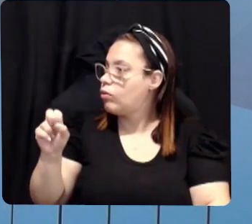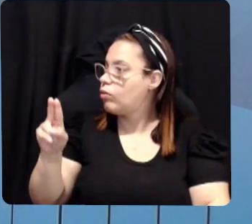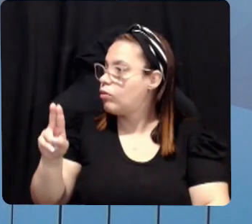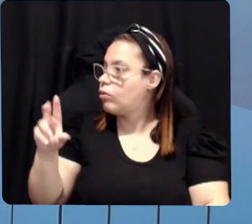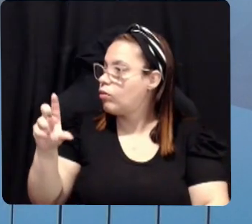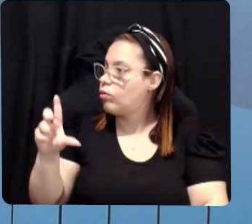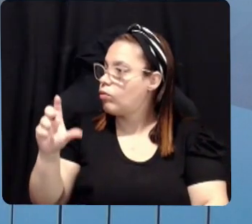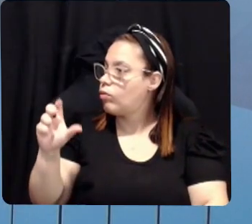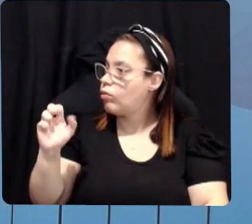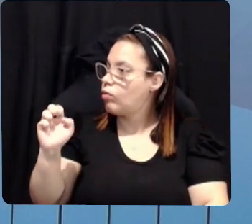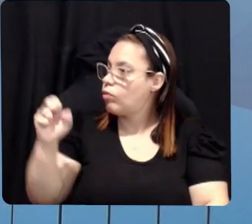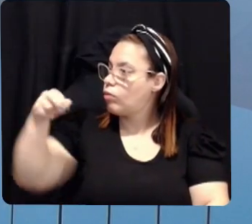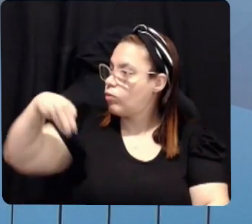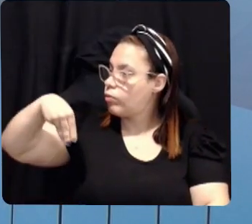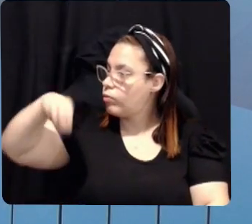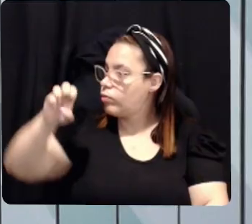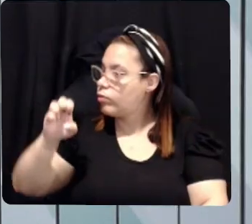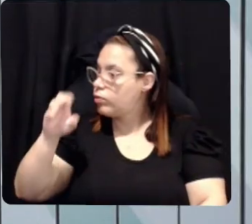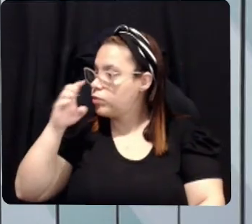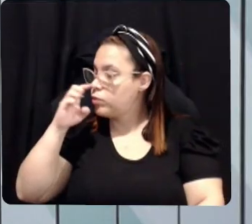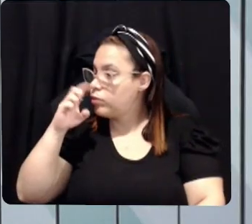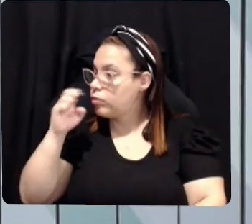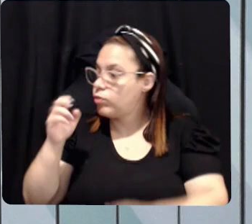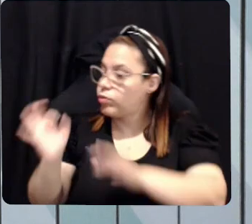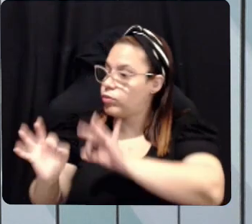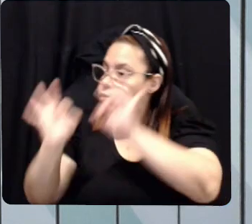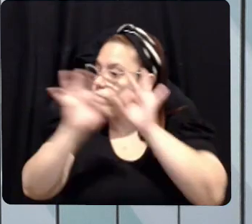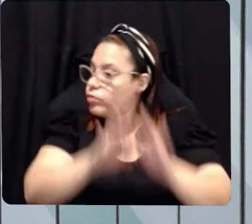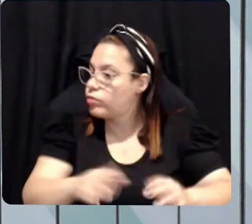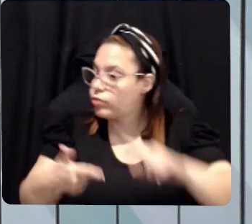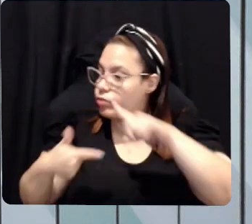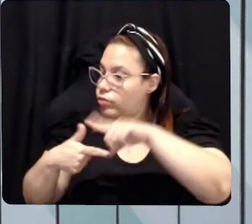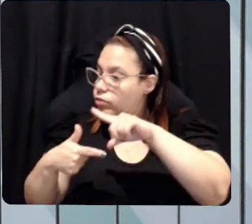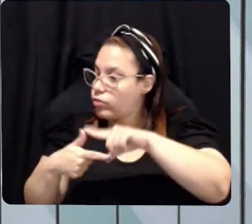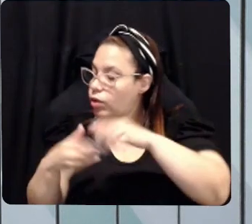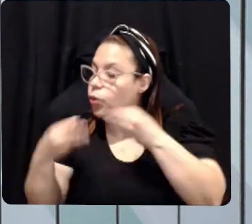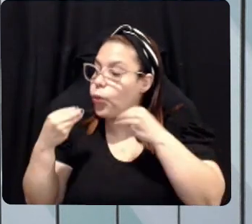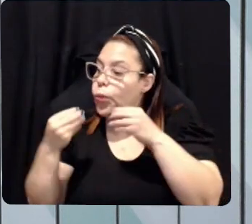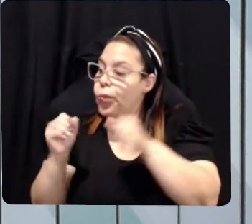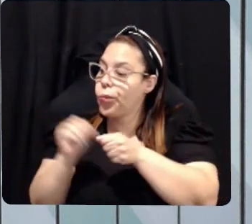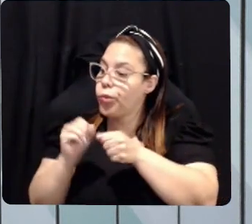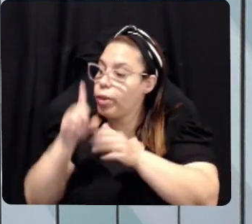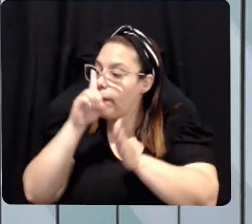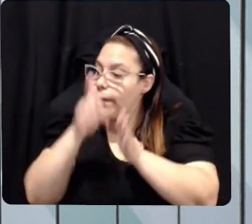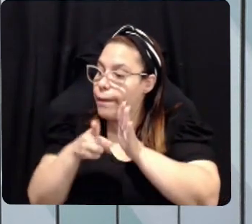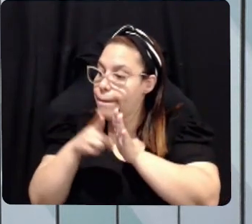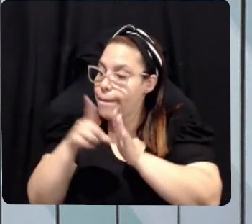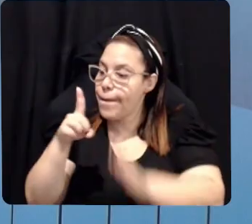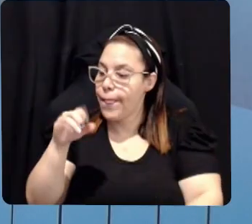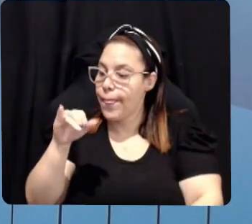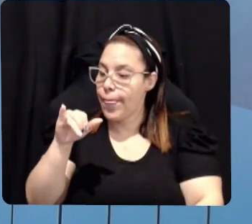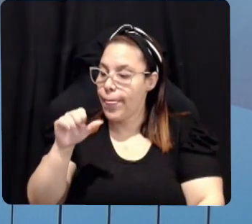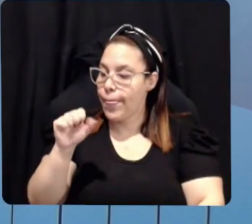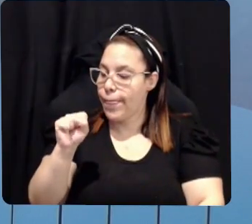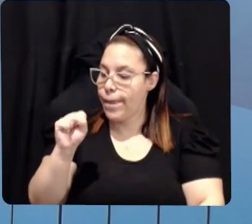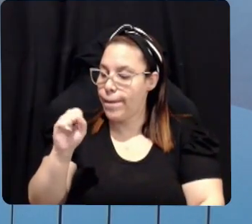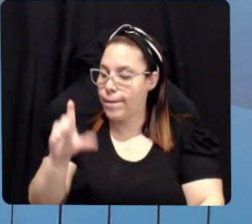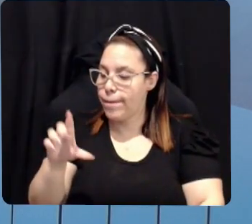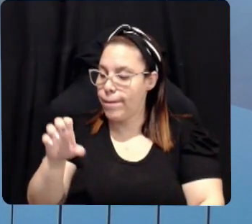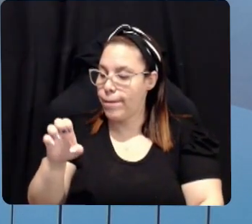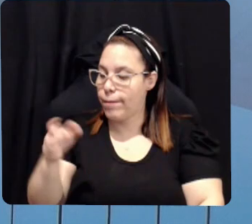Sulene, como que é feito, né, explicar um pouquinho para o pessoal que está em casa acompanhando aqui o quadro, como que é feito o diagnóstico